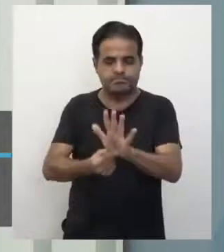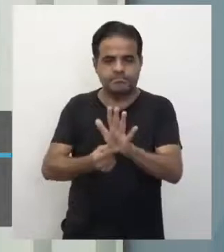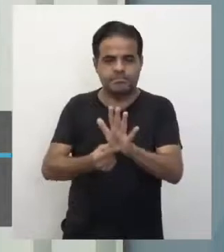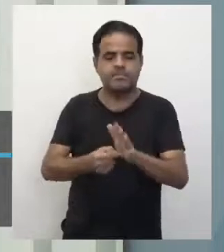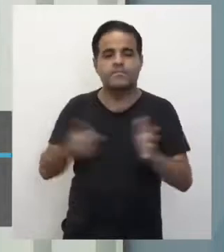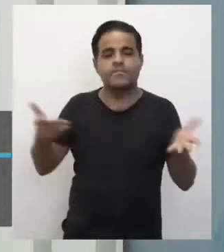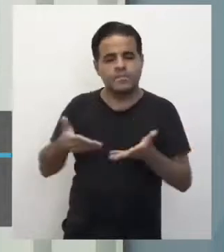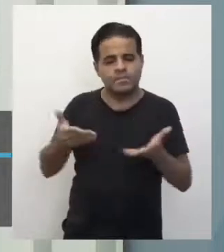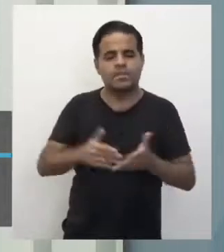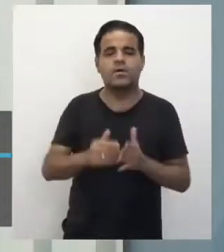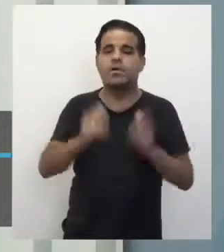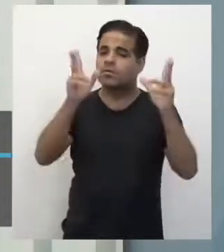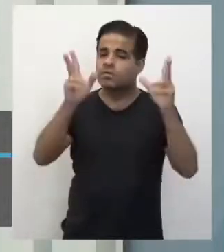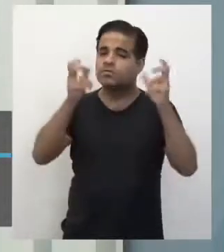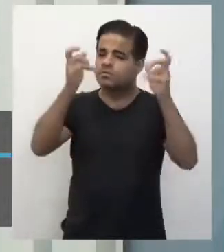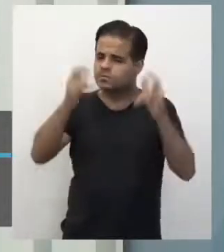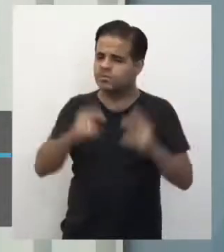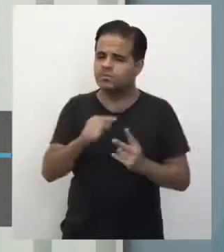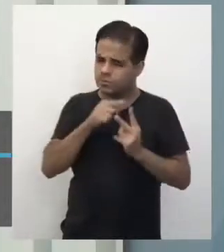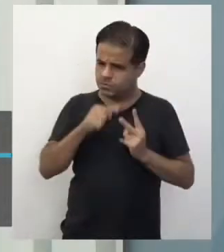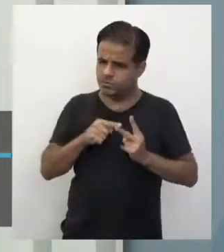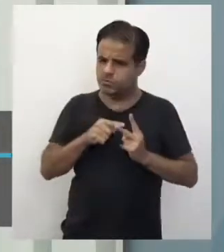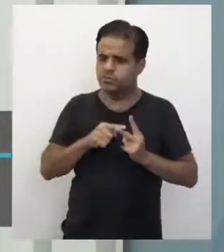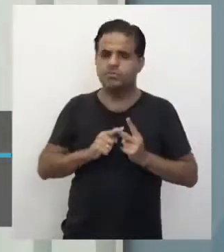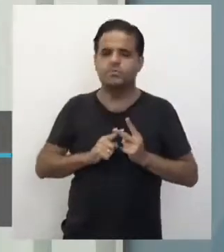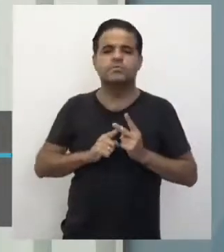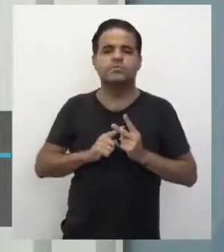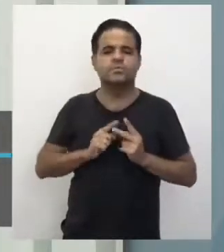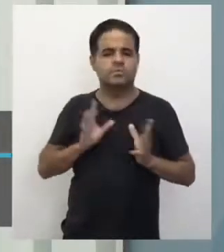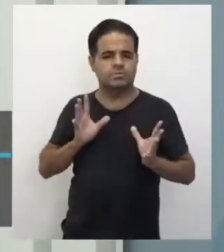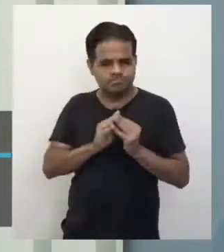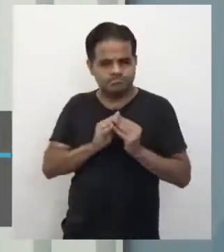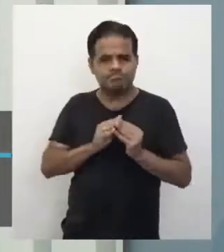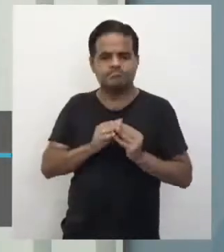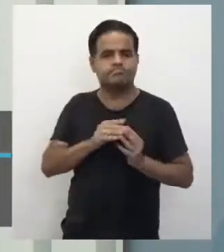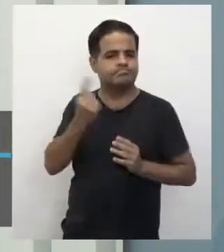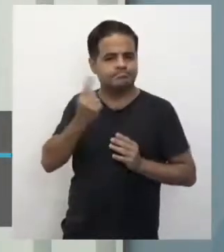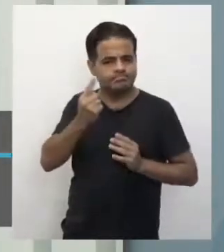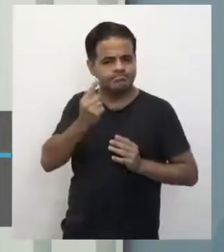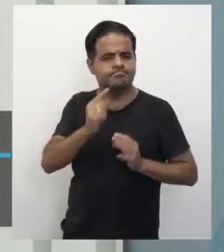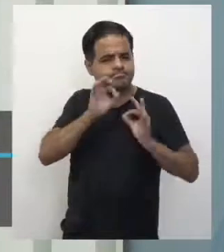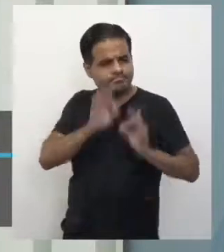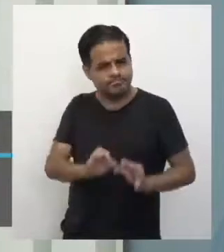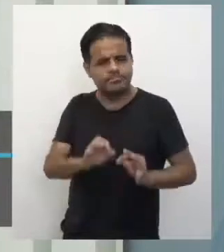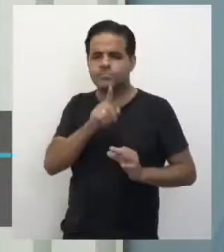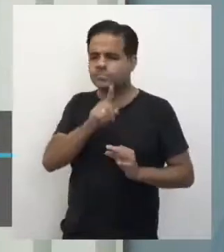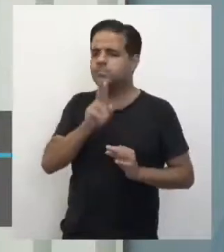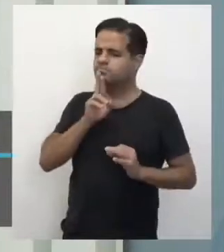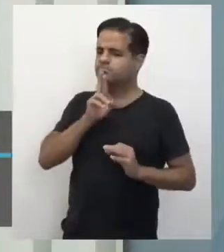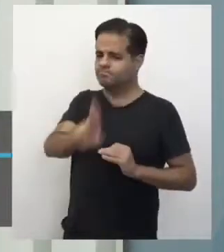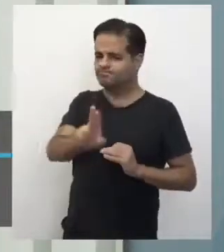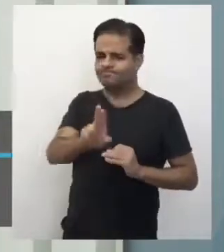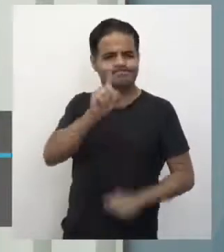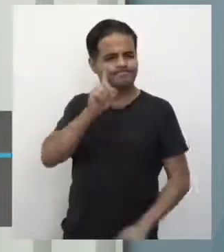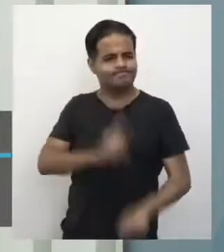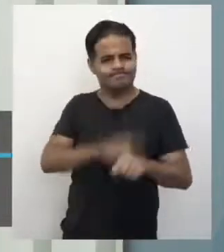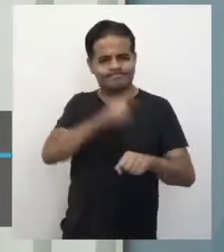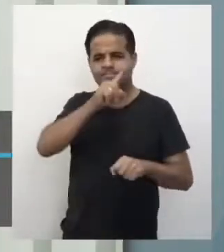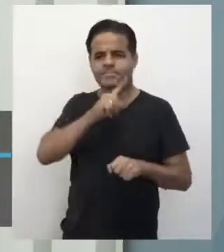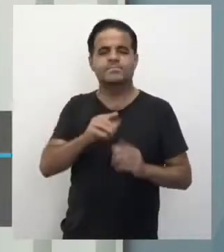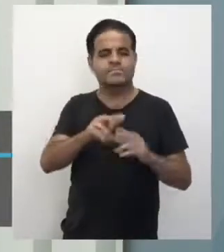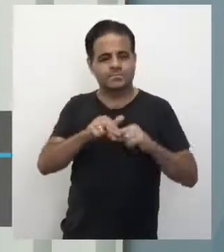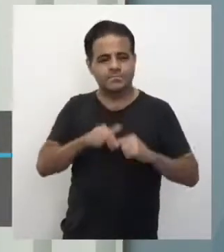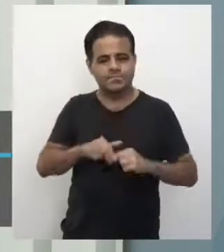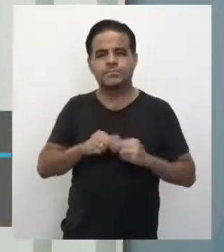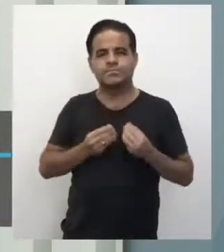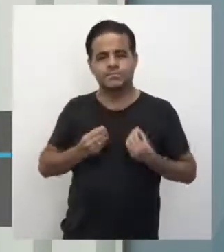Falado disso, nós vamos fazer aqui 2 momentos de problematização. O primeiro deles eu tenho certeza que vocês vão responder assim na lata, por isso eu vou